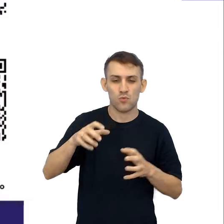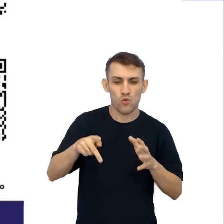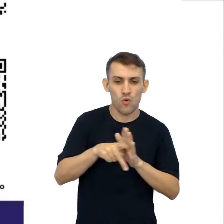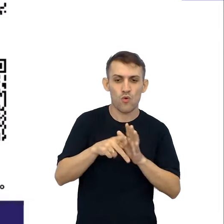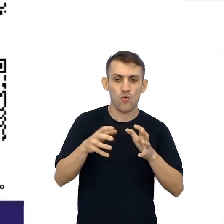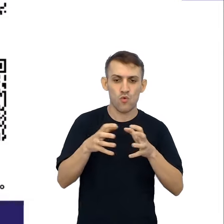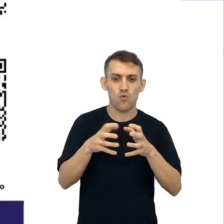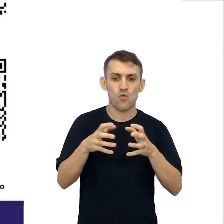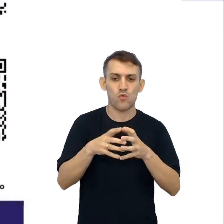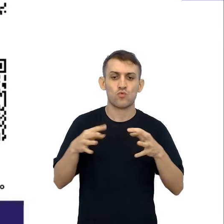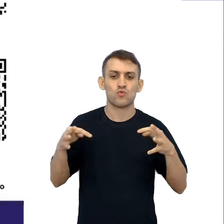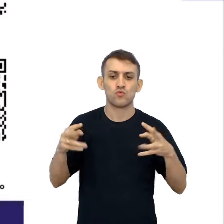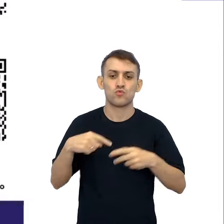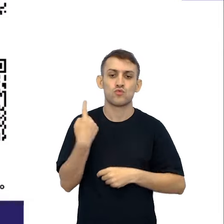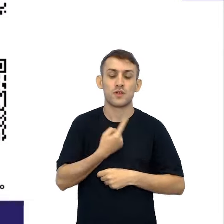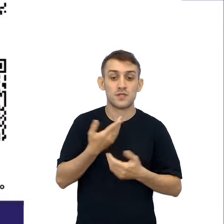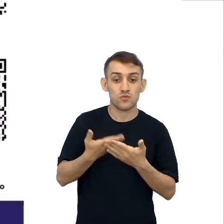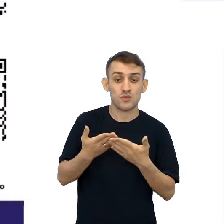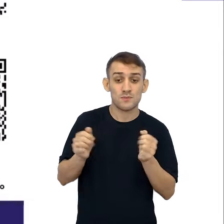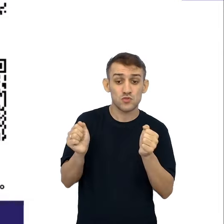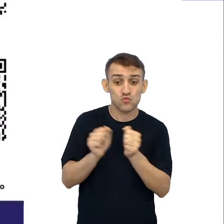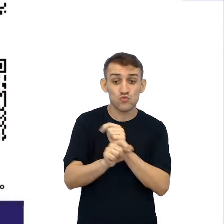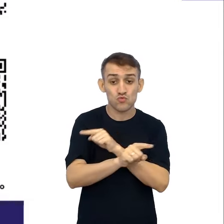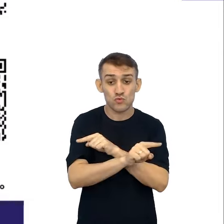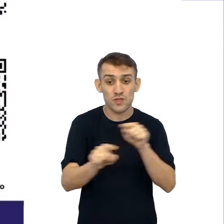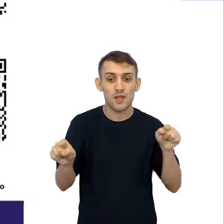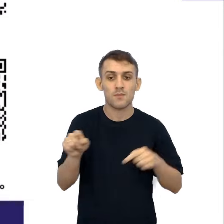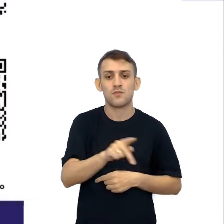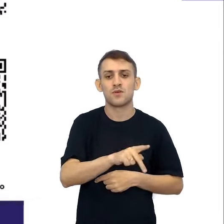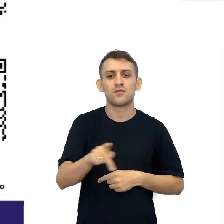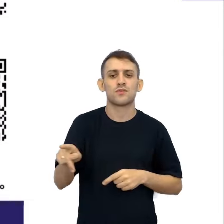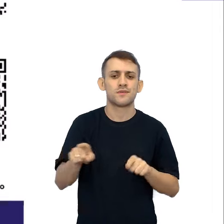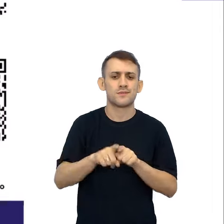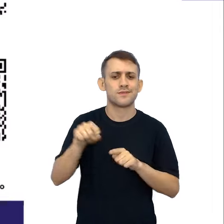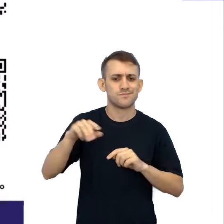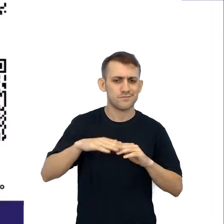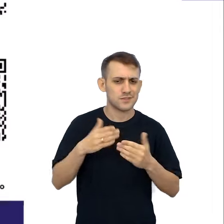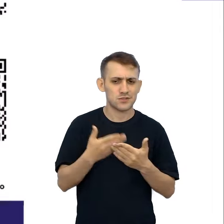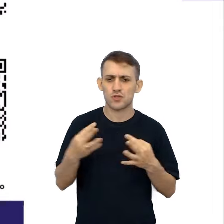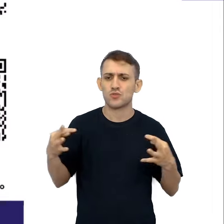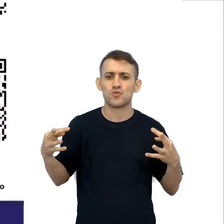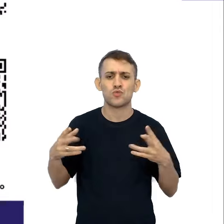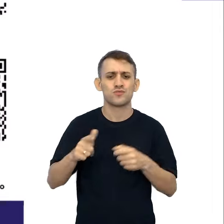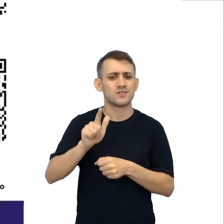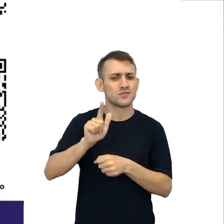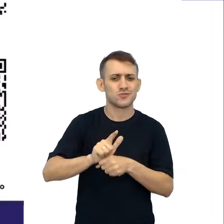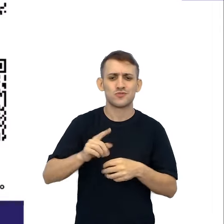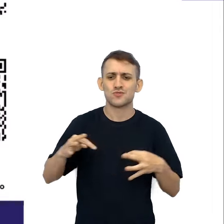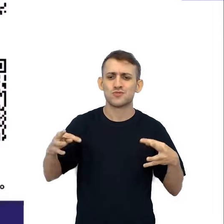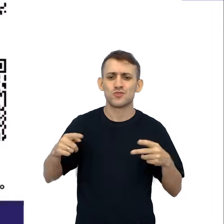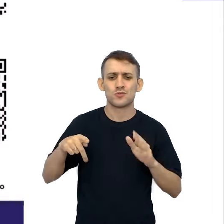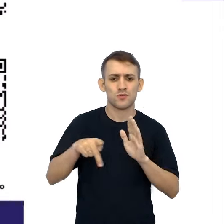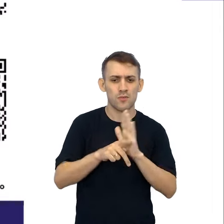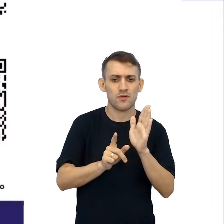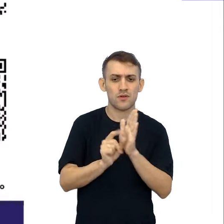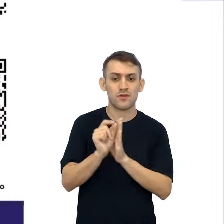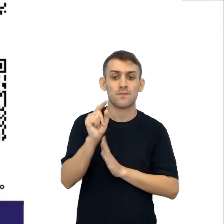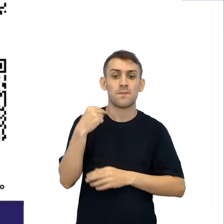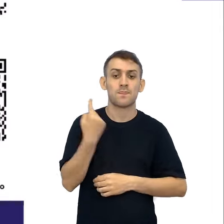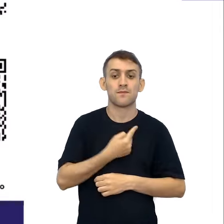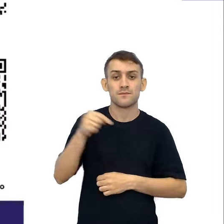né, estudando junto com vocês, professores da rede, né, professores, gestores, PCs da rede, o que